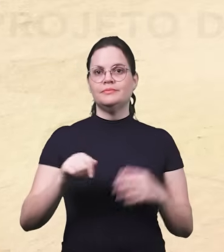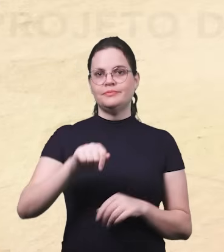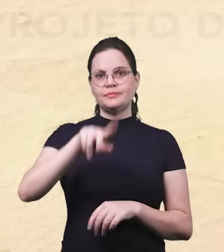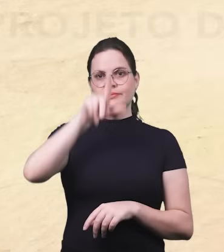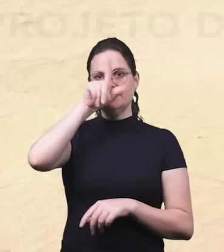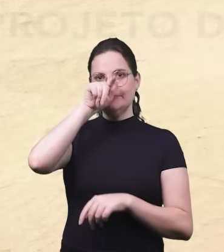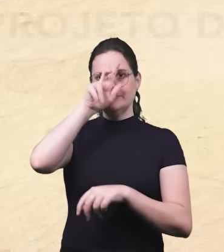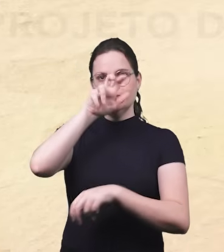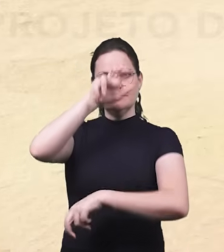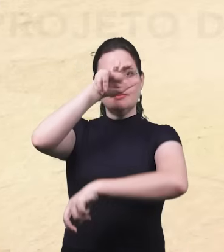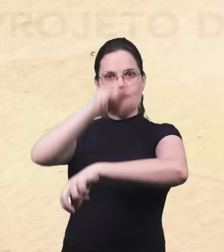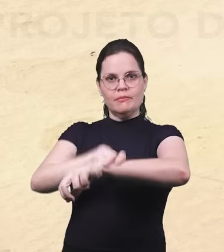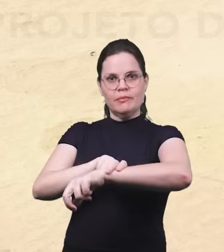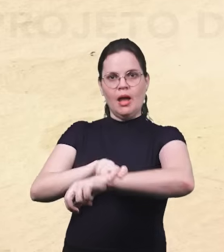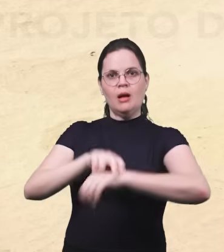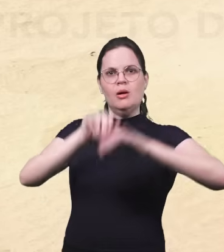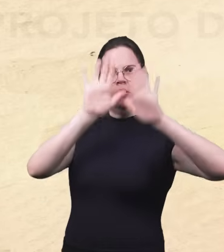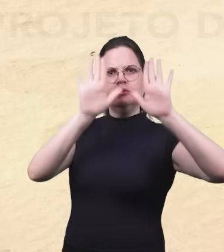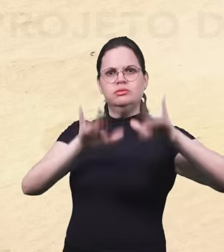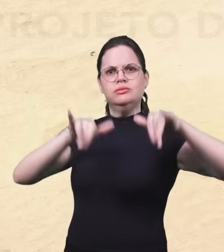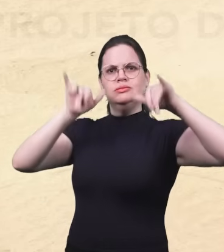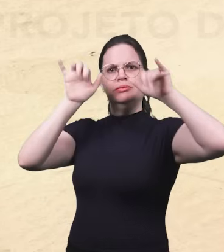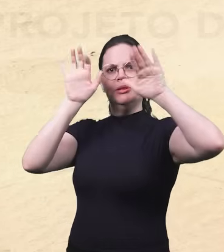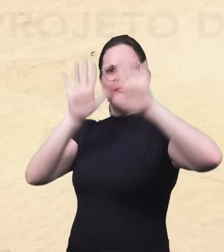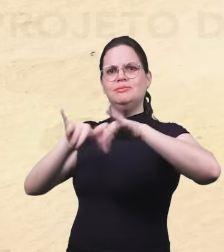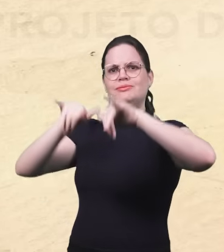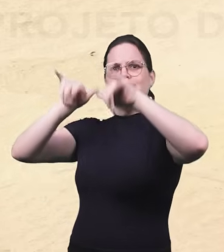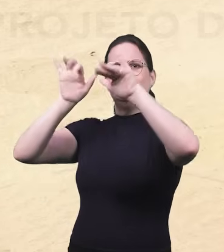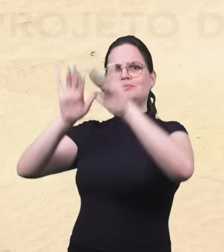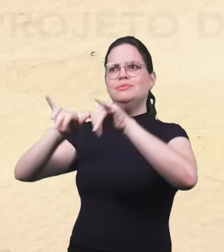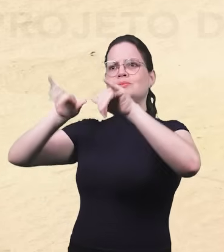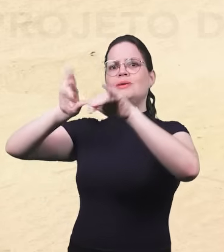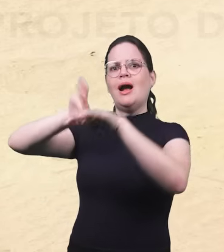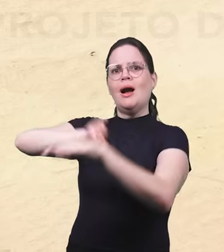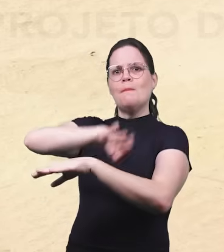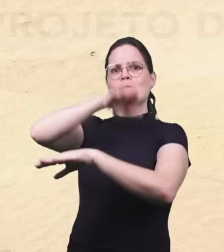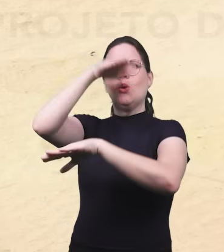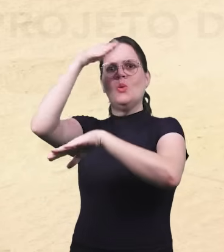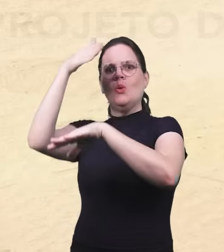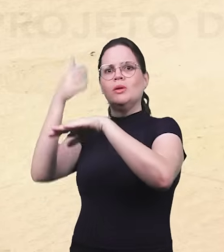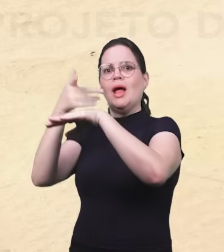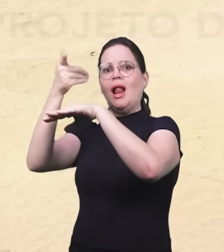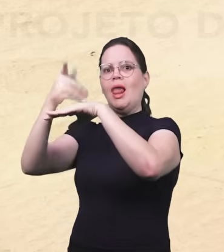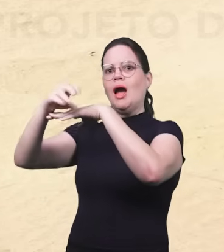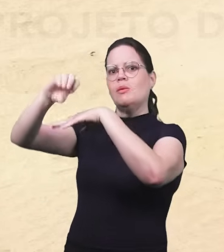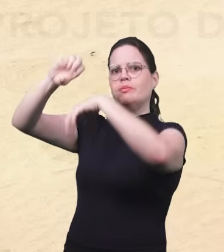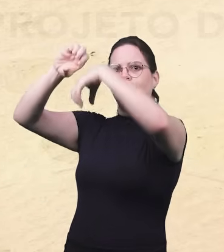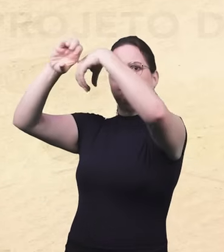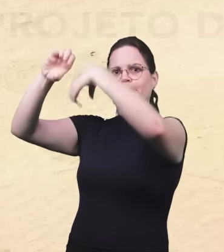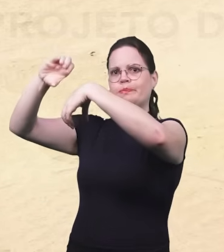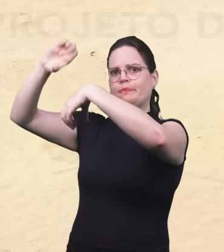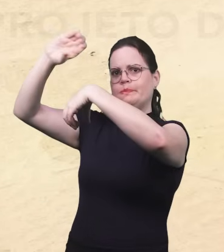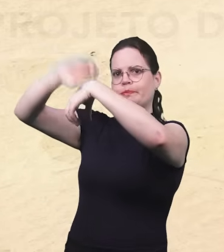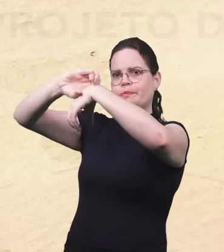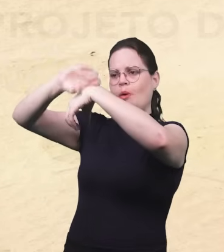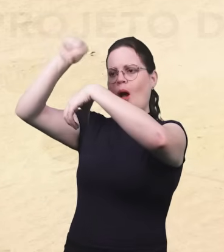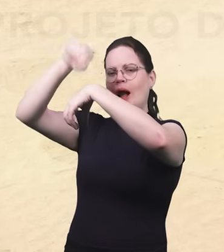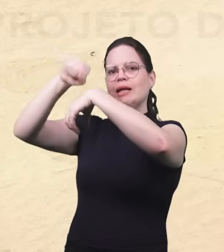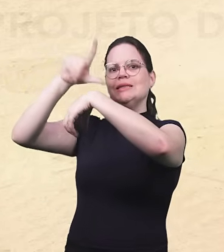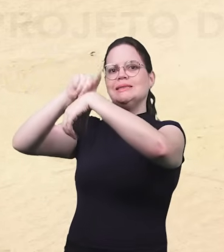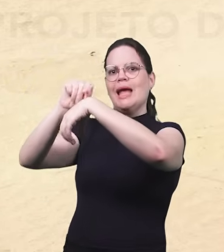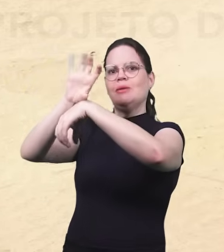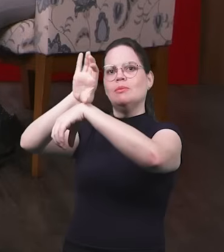mandado e põe no alto o seu ninho, nas penhas, mora e habita, no cume das penhas e nos